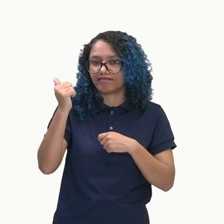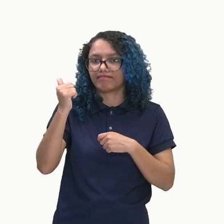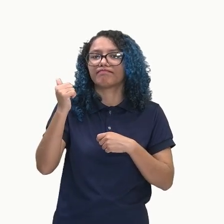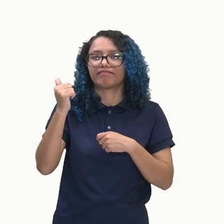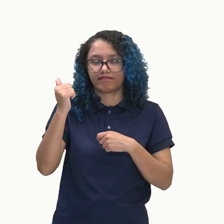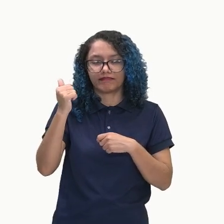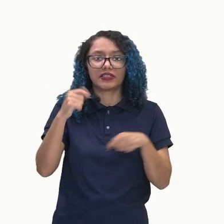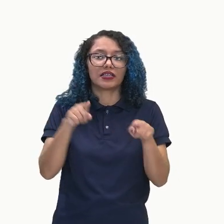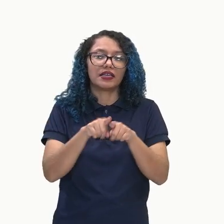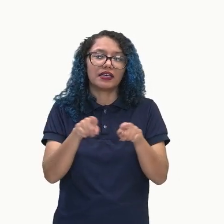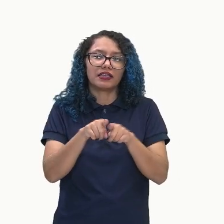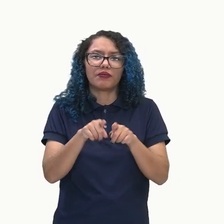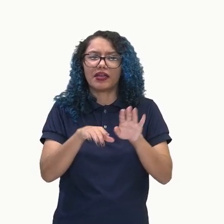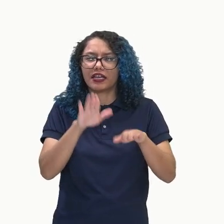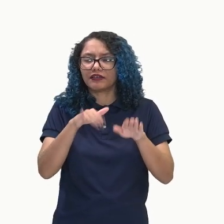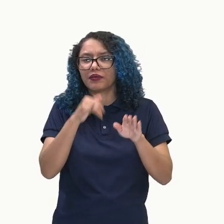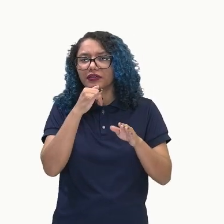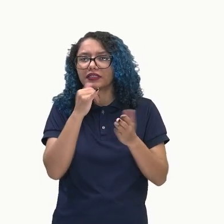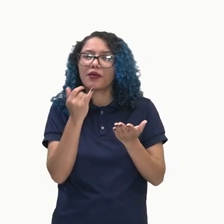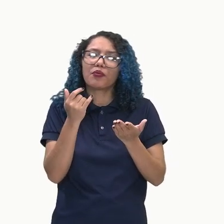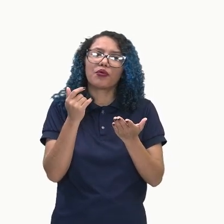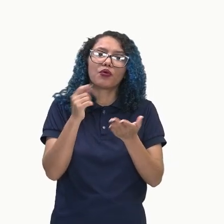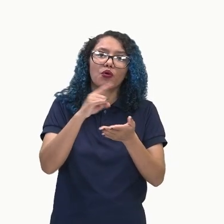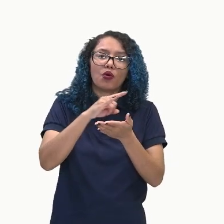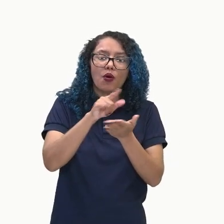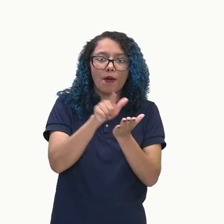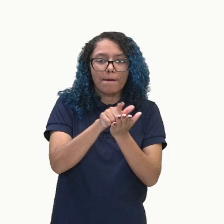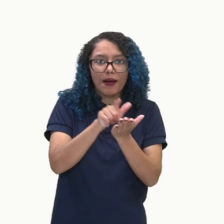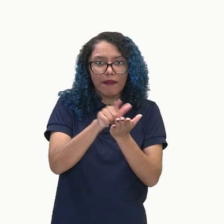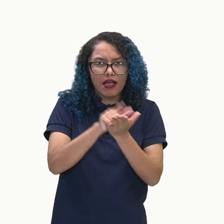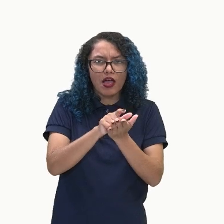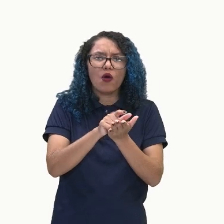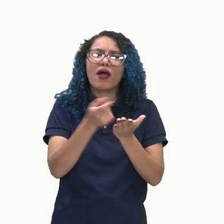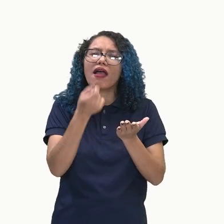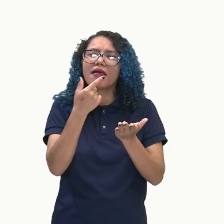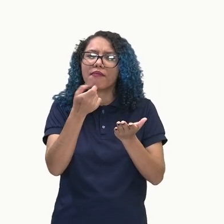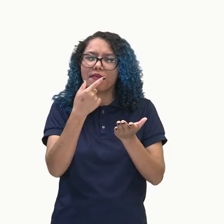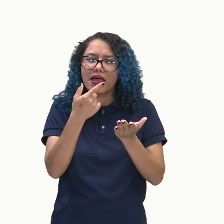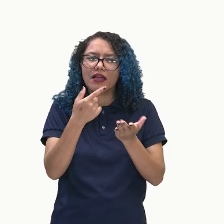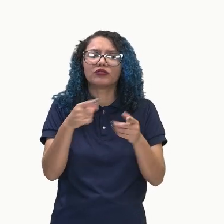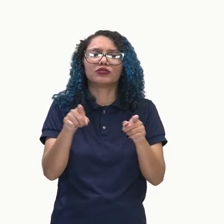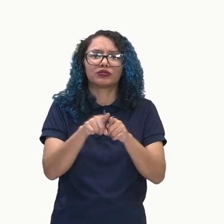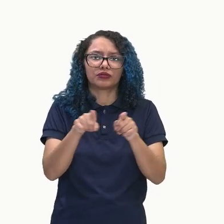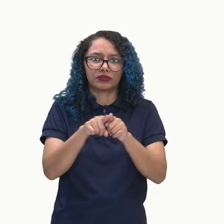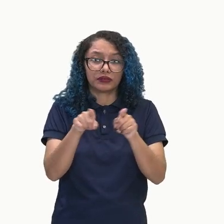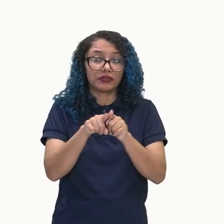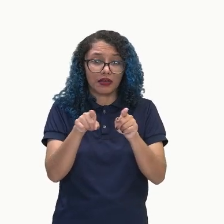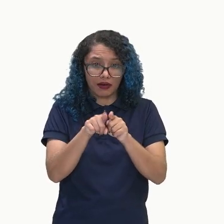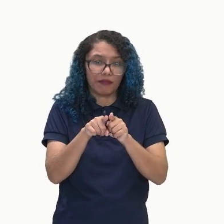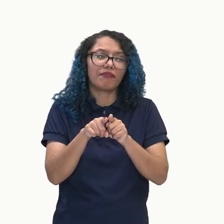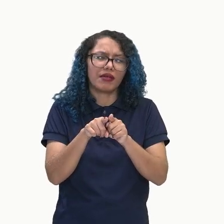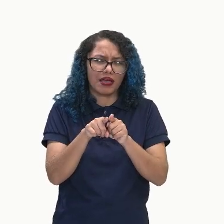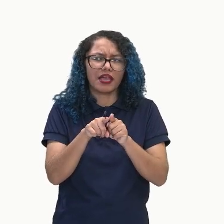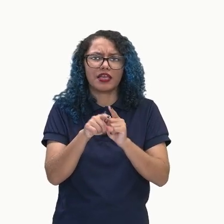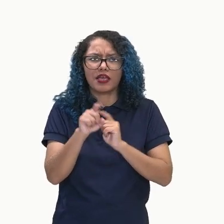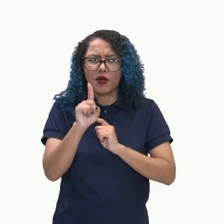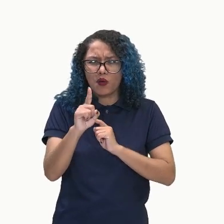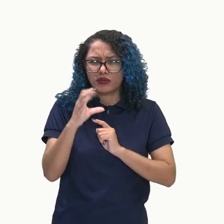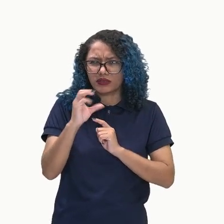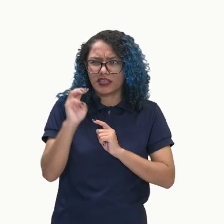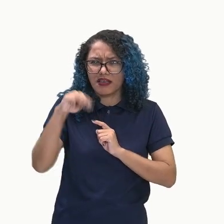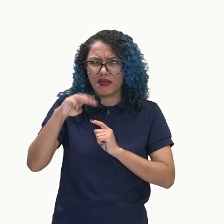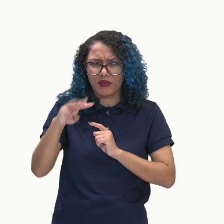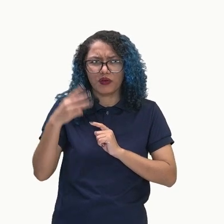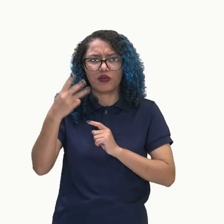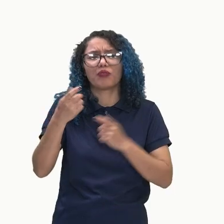vezes até em bula de medicação, a gente vê que tem ali uma relação de mililitro com centímetro cúbico, não é? E a gente precisa